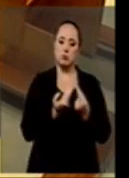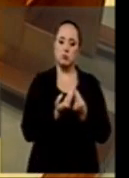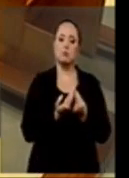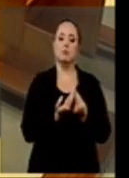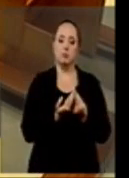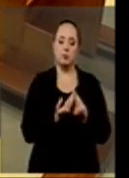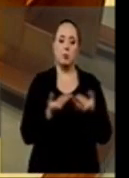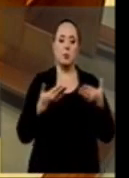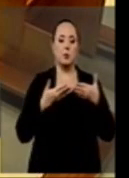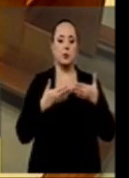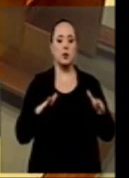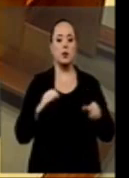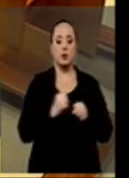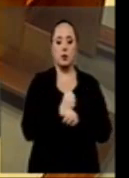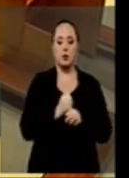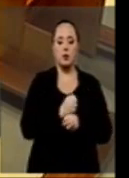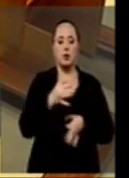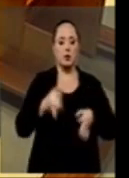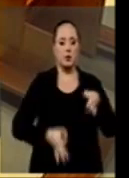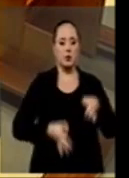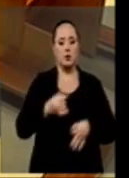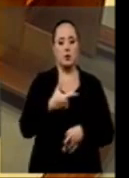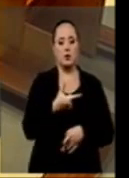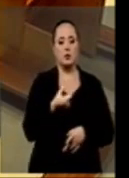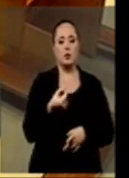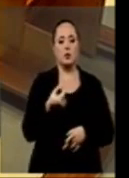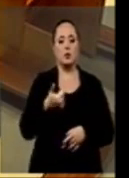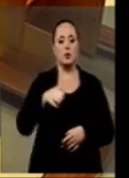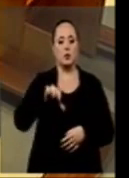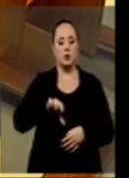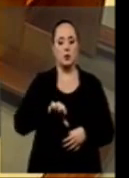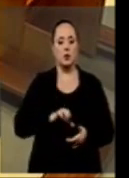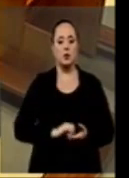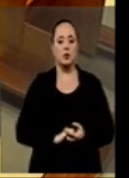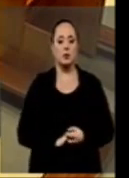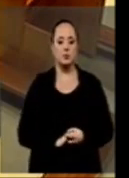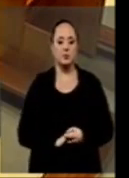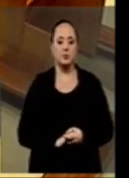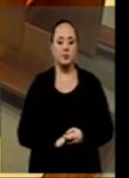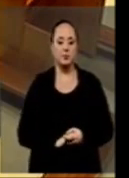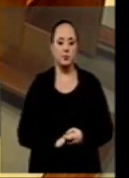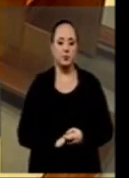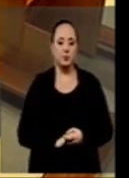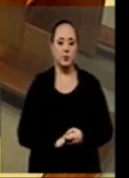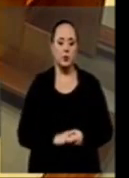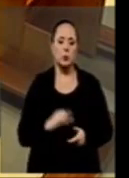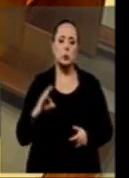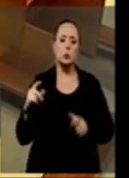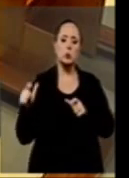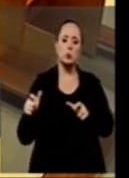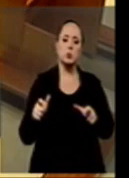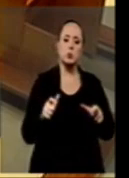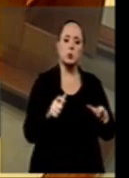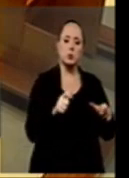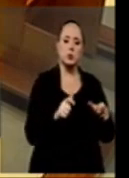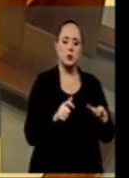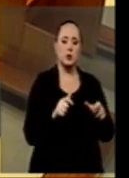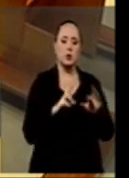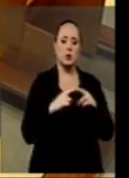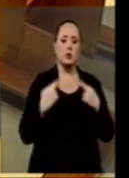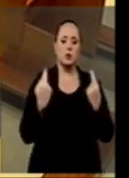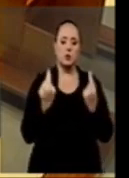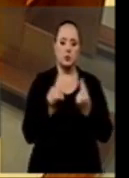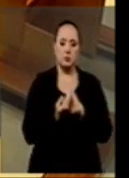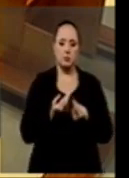do ano judiciário de 2019 em todas as comarcas seções judiciárias